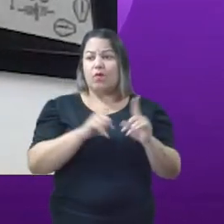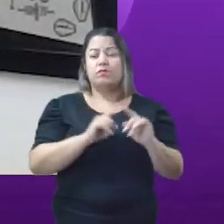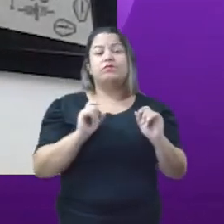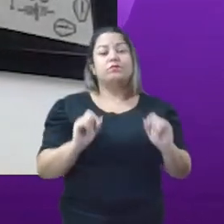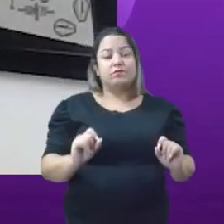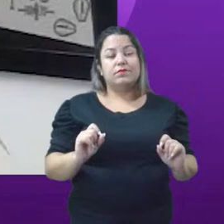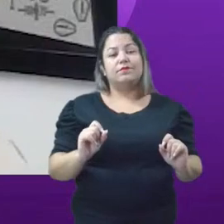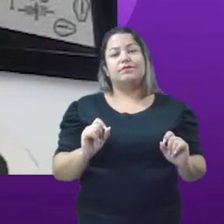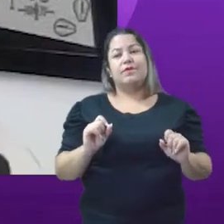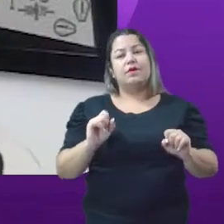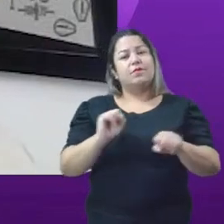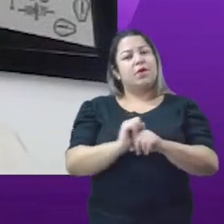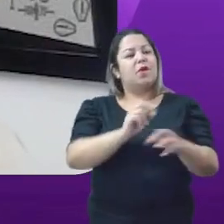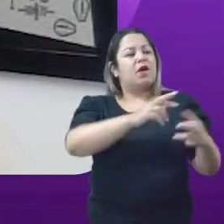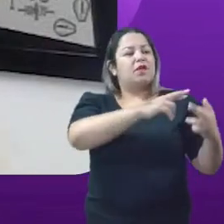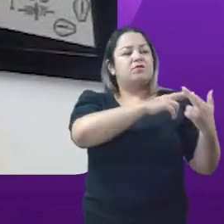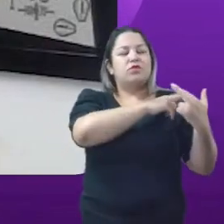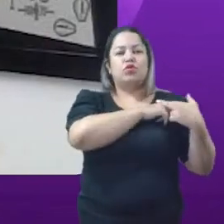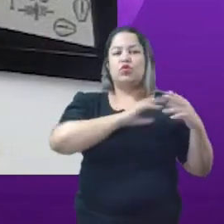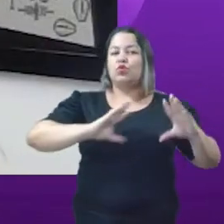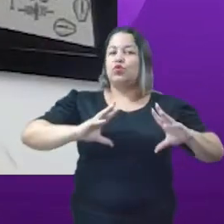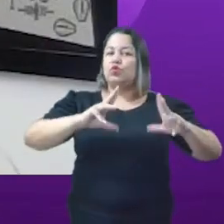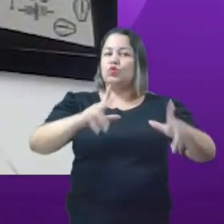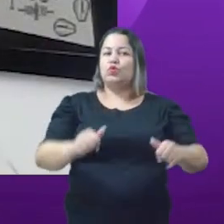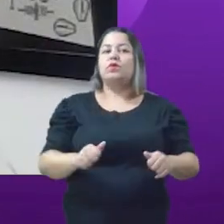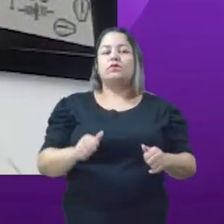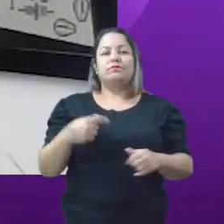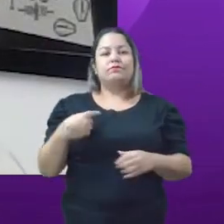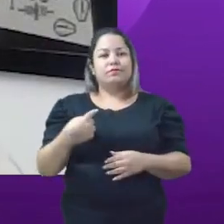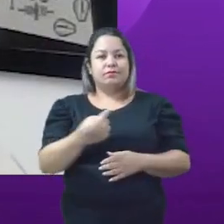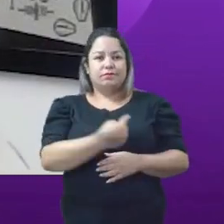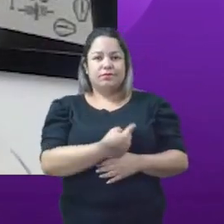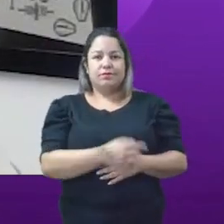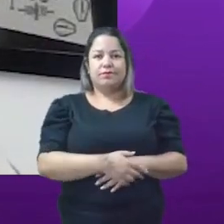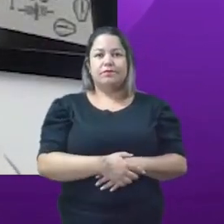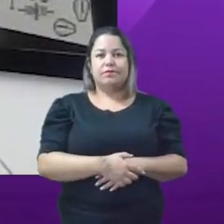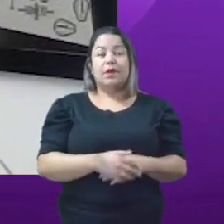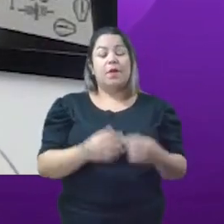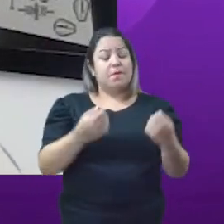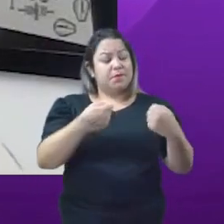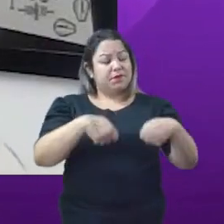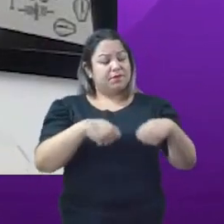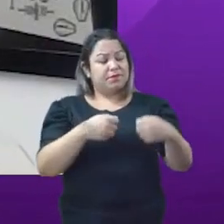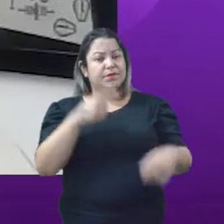desconstruir isso, gente, é uma responsabilidade de todas e de todos nós. A gente precisa